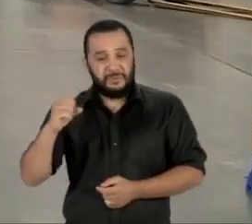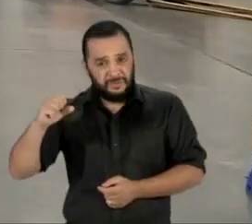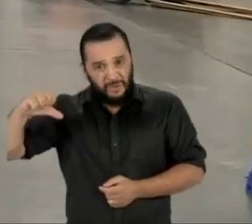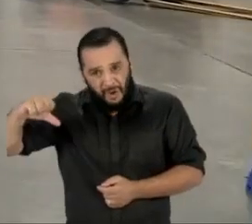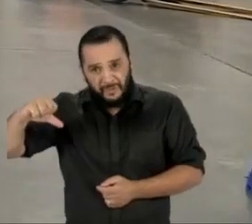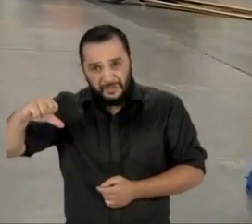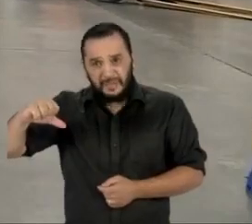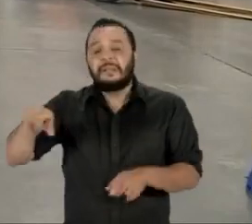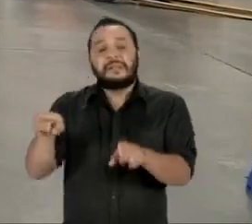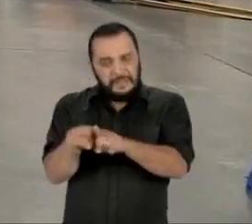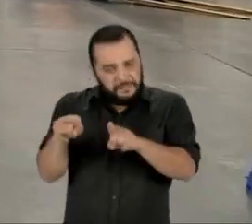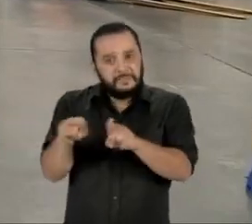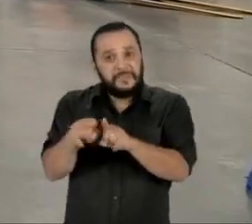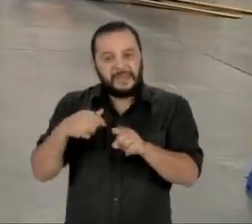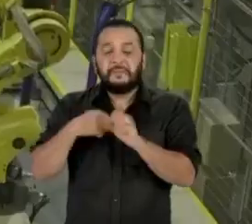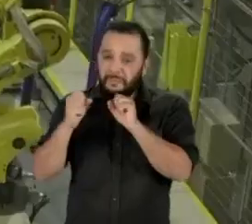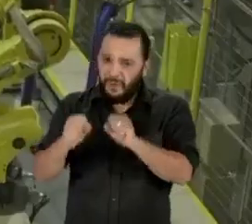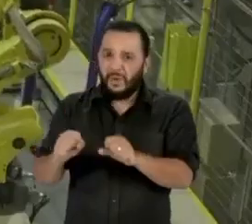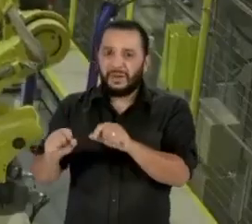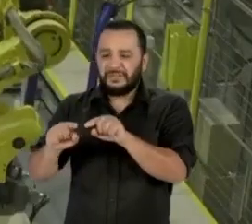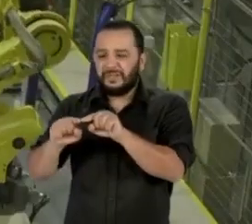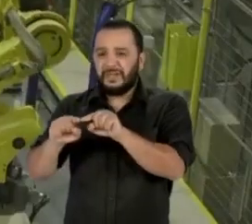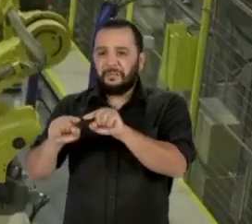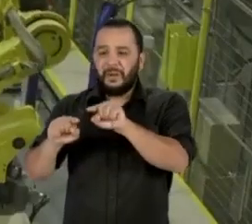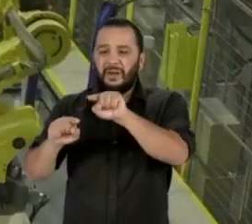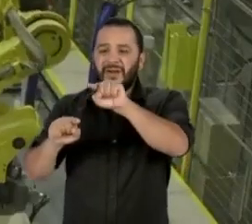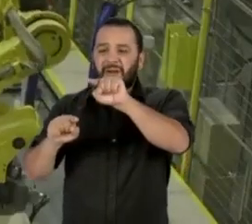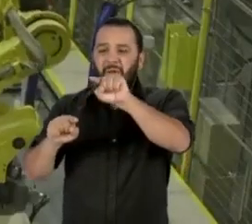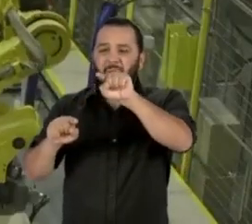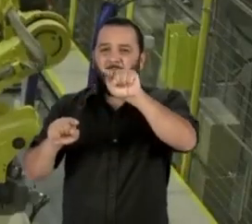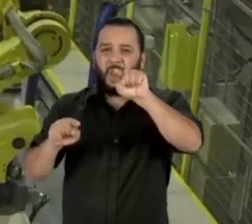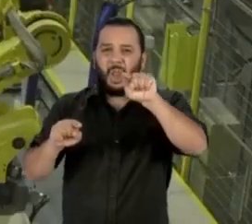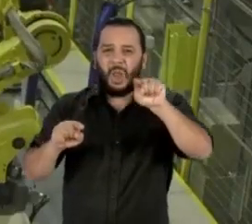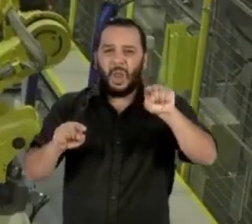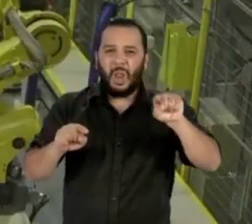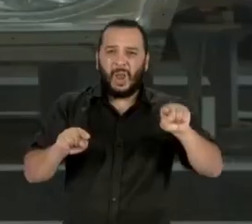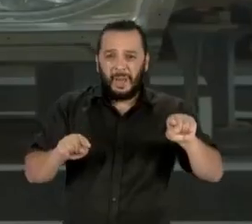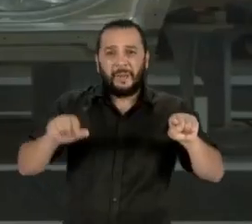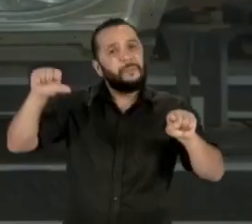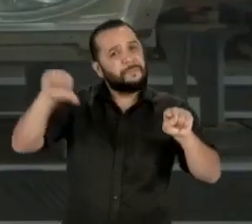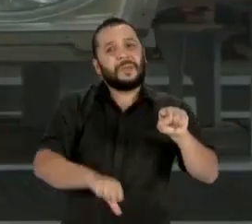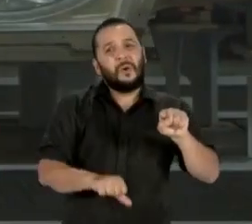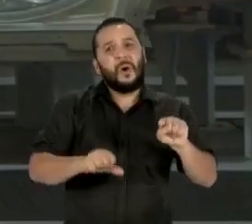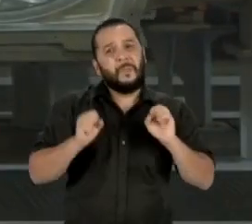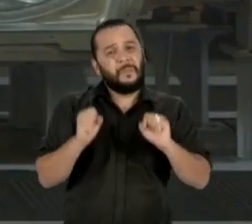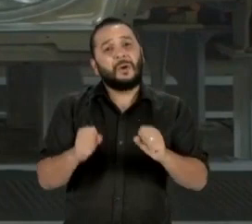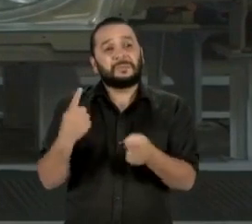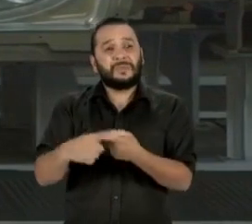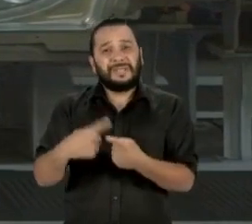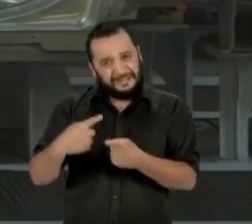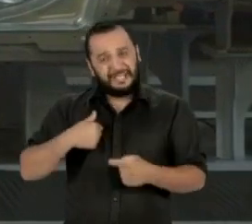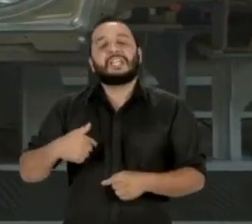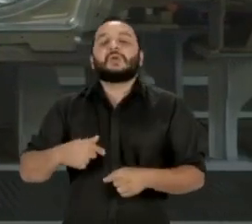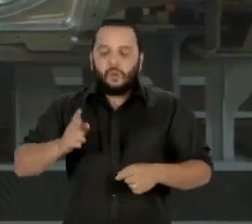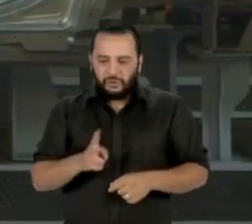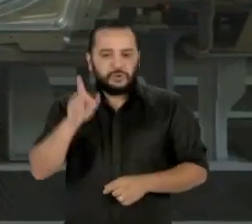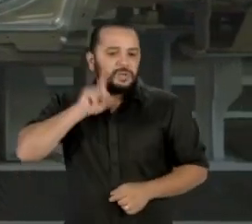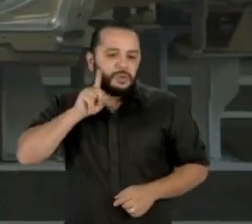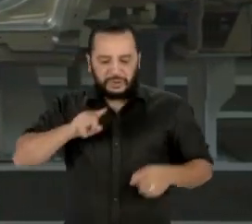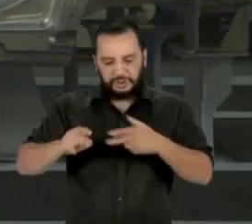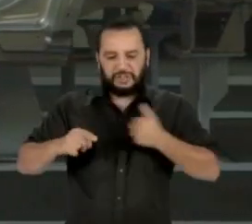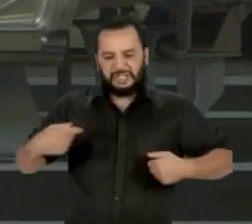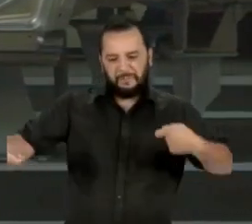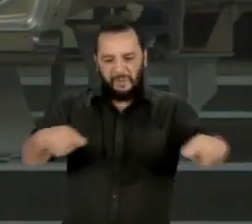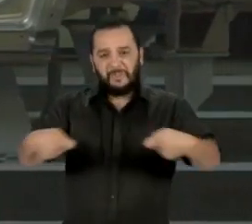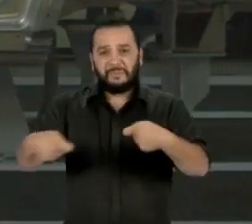que as perspectivas podem piorar muito se as tensões comerciais não forem resolvidas. Esse já é o quinto semestre seguido em que o